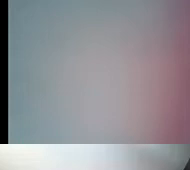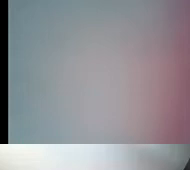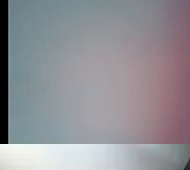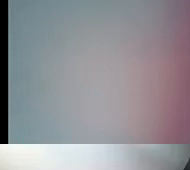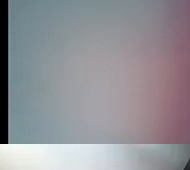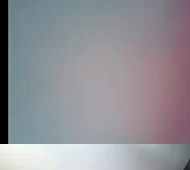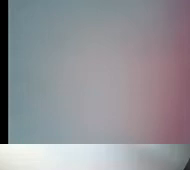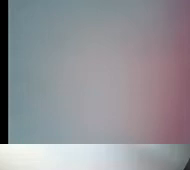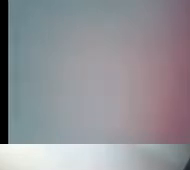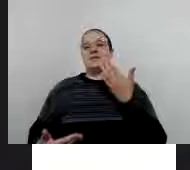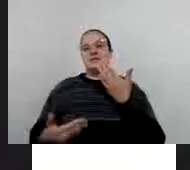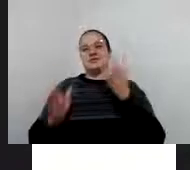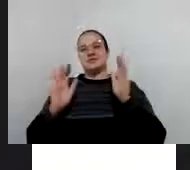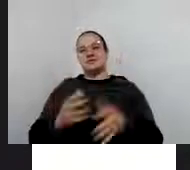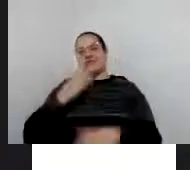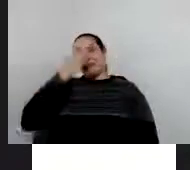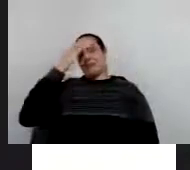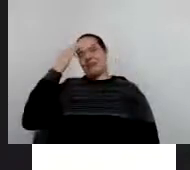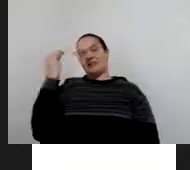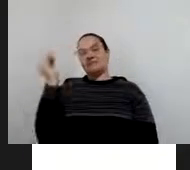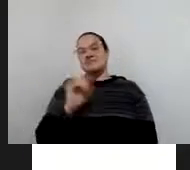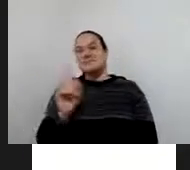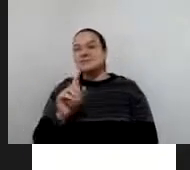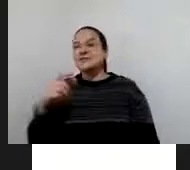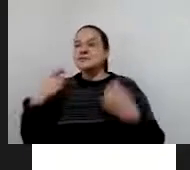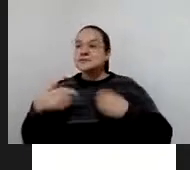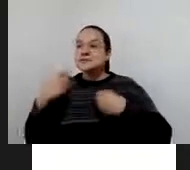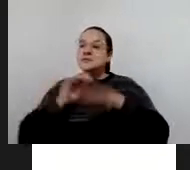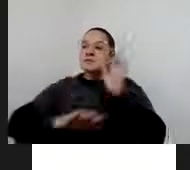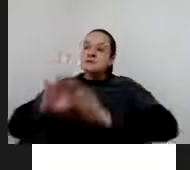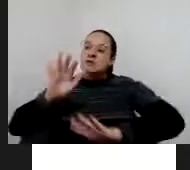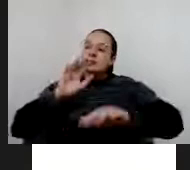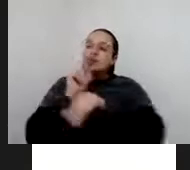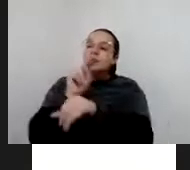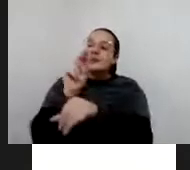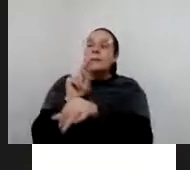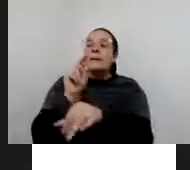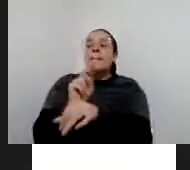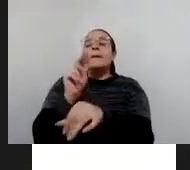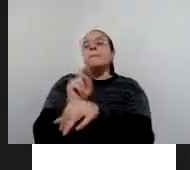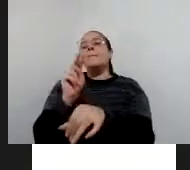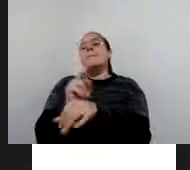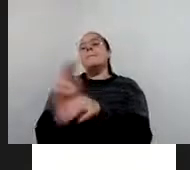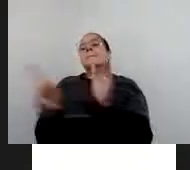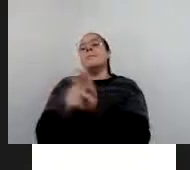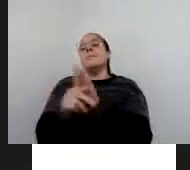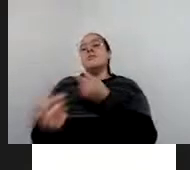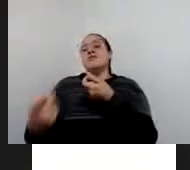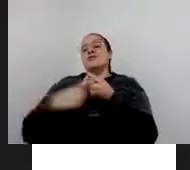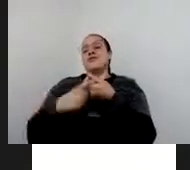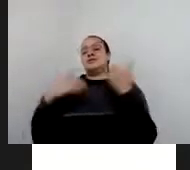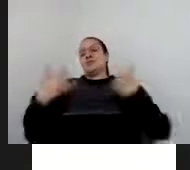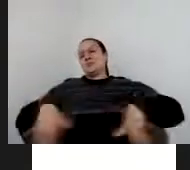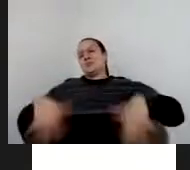começando a ficar esquecidos. E se não tomarmos cuidado, serão soterrados, enterrados, e para resgatar isso de novo é uma